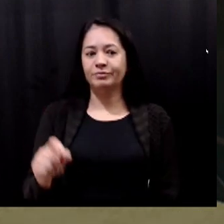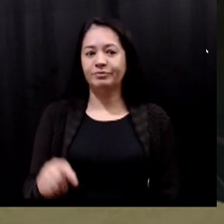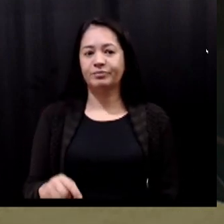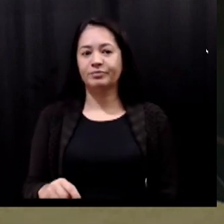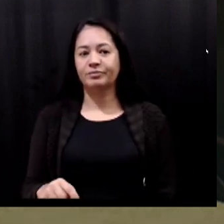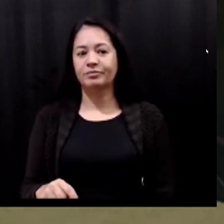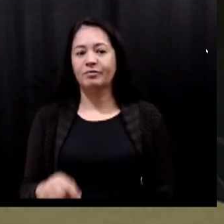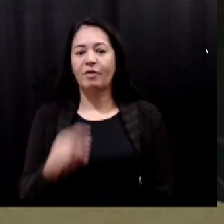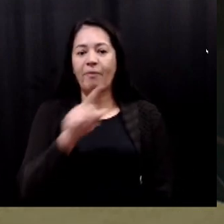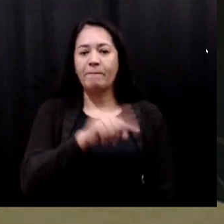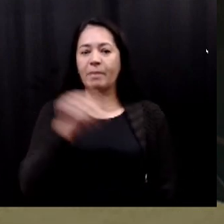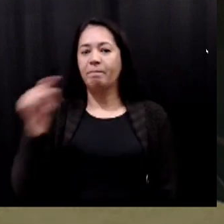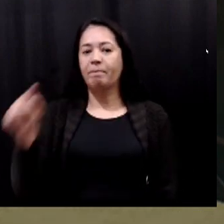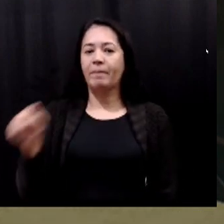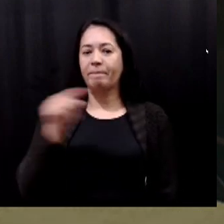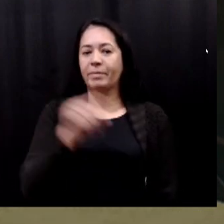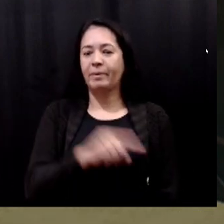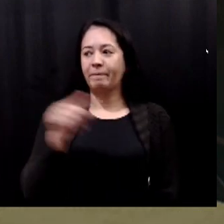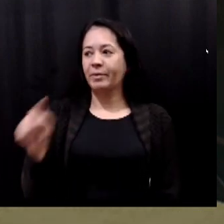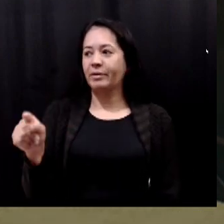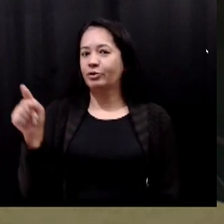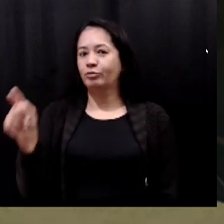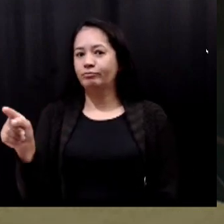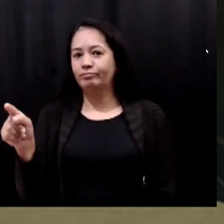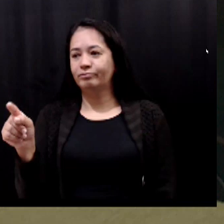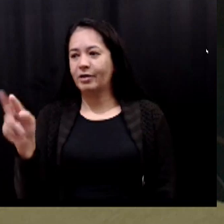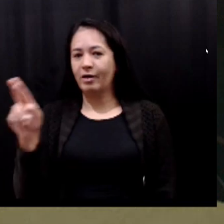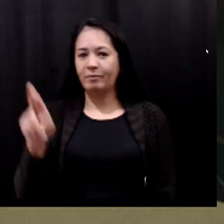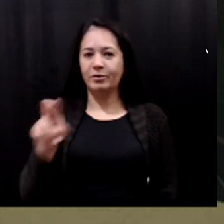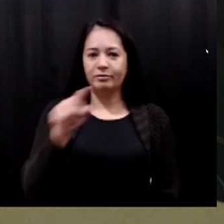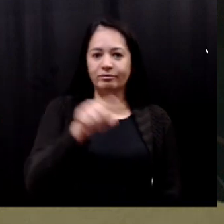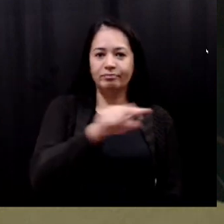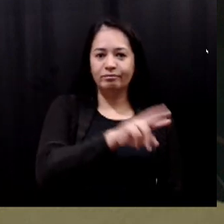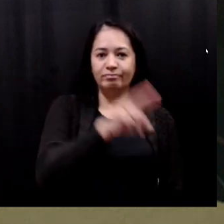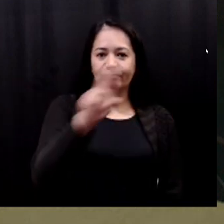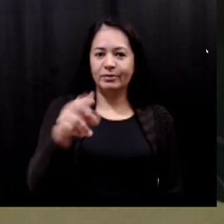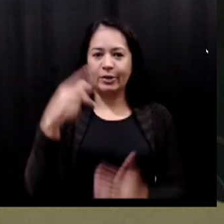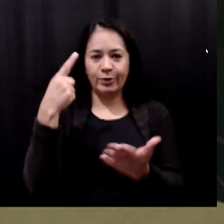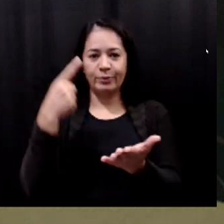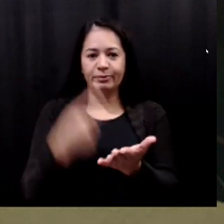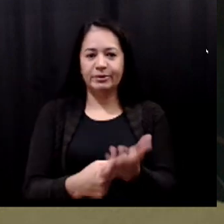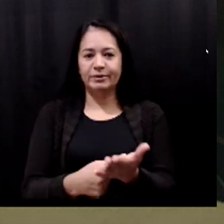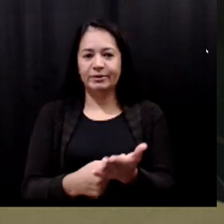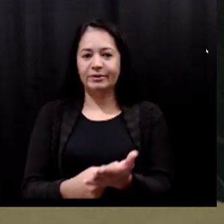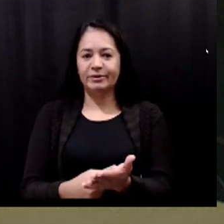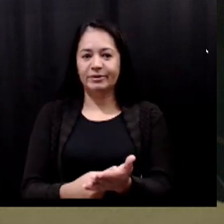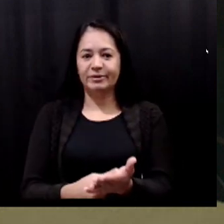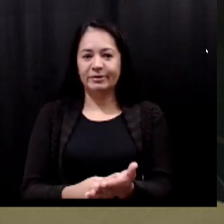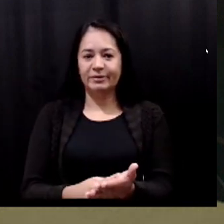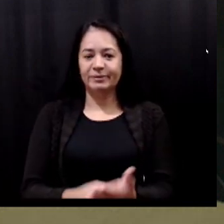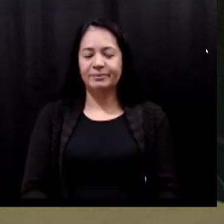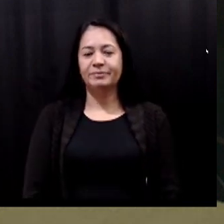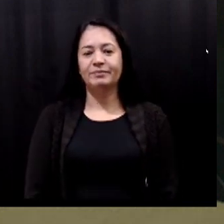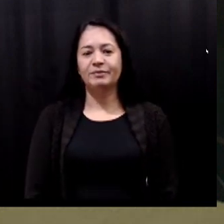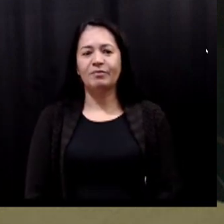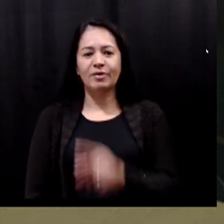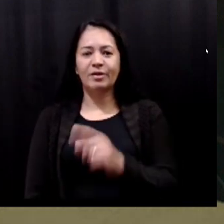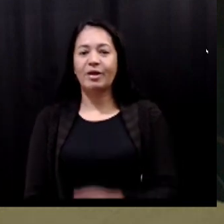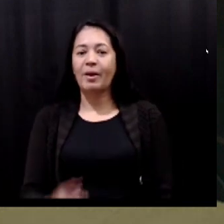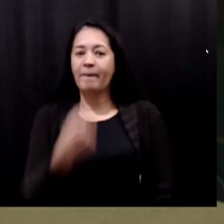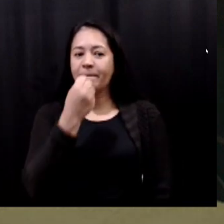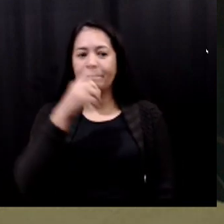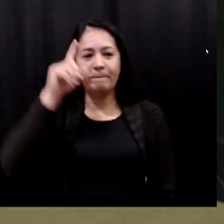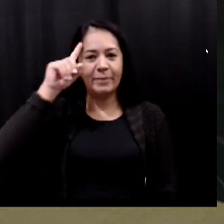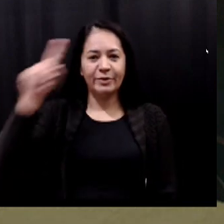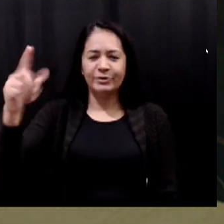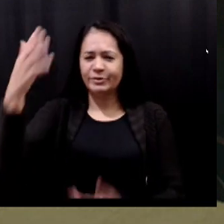ping-pong. O Abelardo responde uma, a Tâmara responde outra. Combinado? Então, vamos lá. Você que está com a gente, muito bom dia. Obrigada pela sua audiência e pela